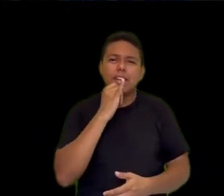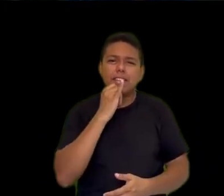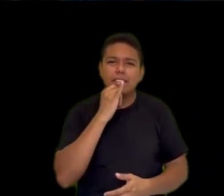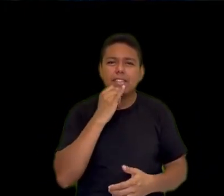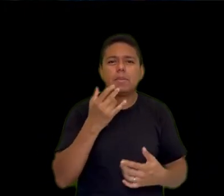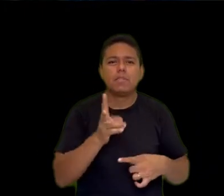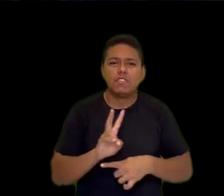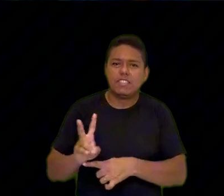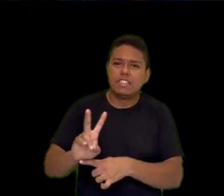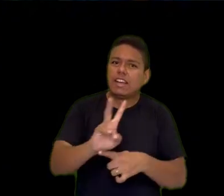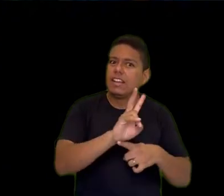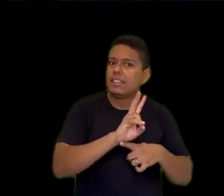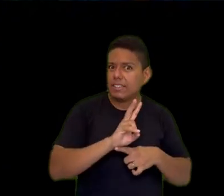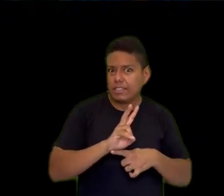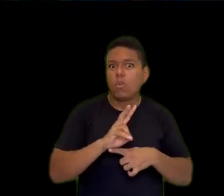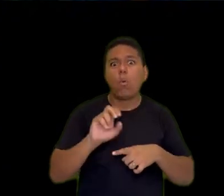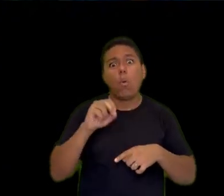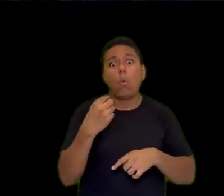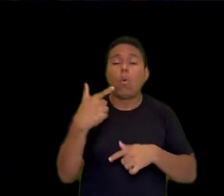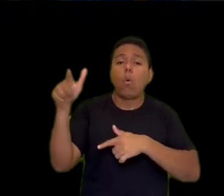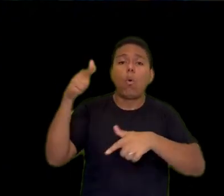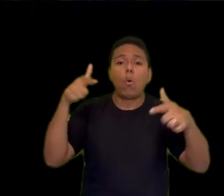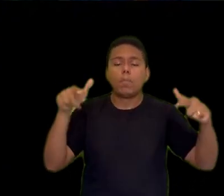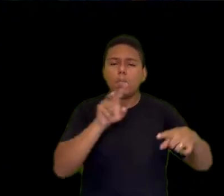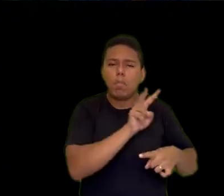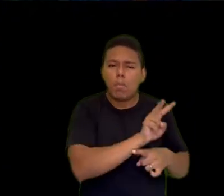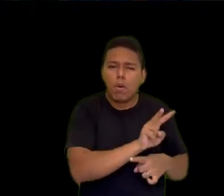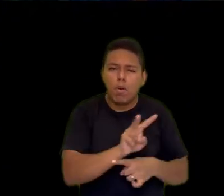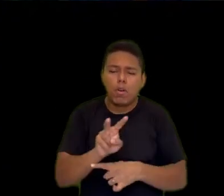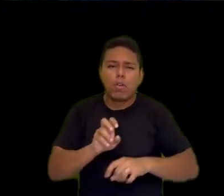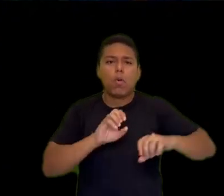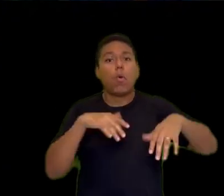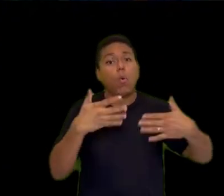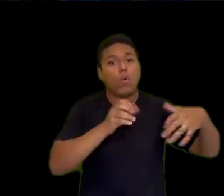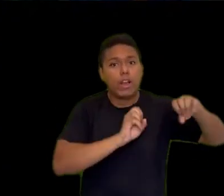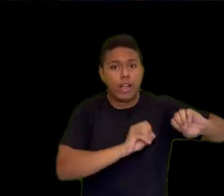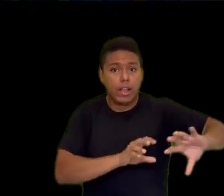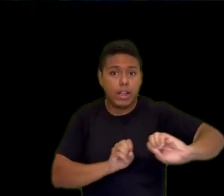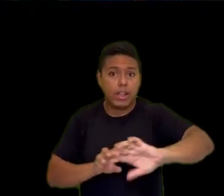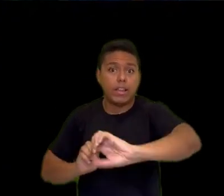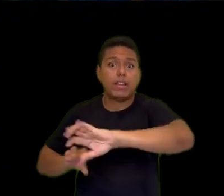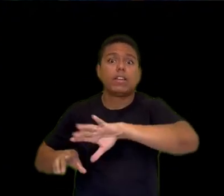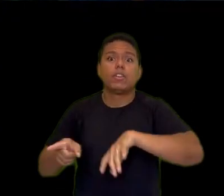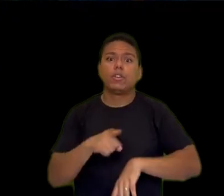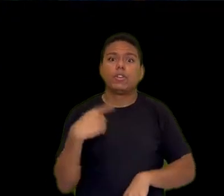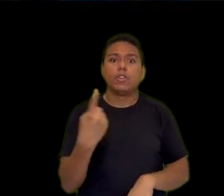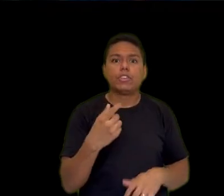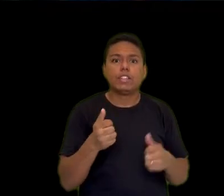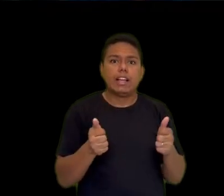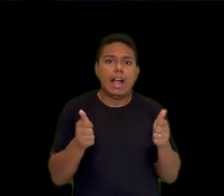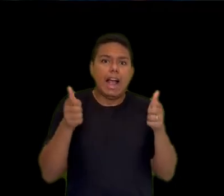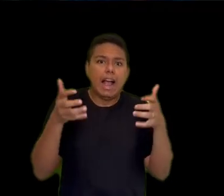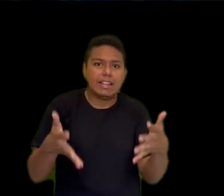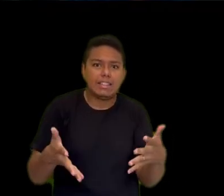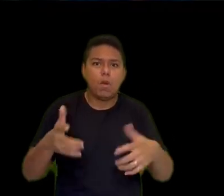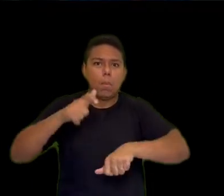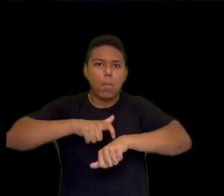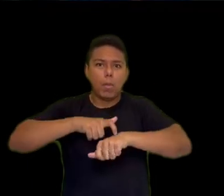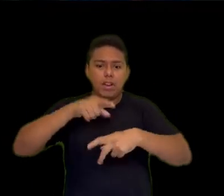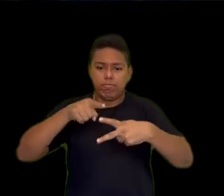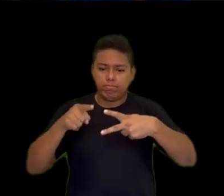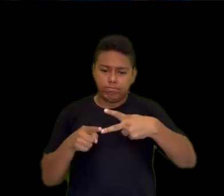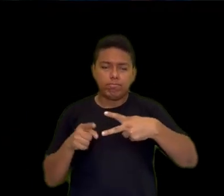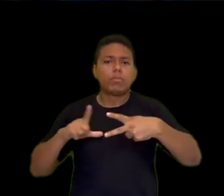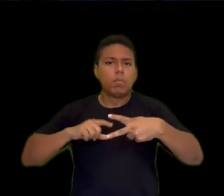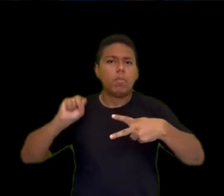da educação, a gente tem ações em dois momentos e que podem acontecer também de forma concomitante. A gente tem primeiro